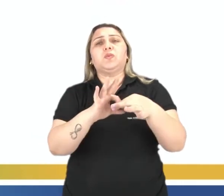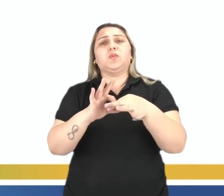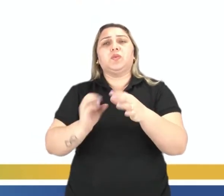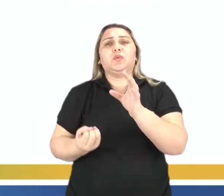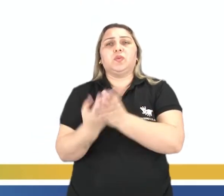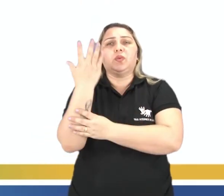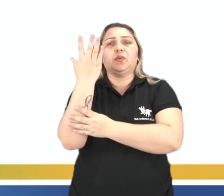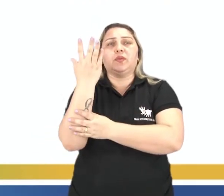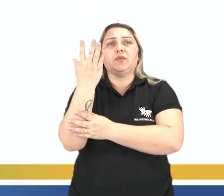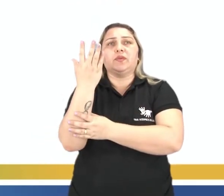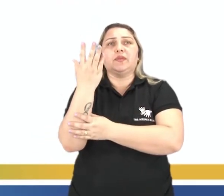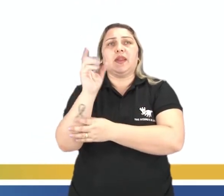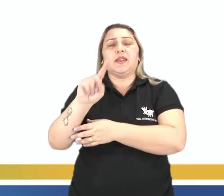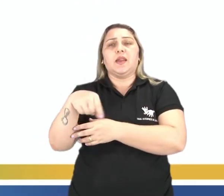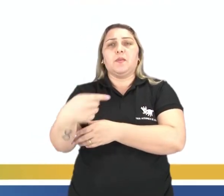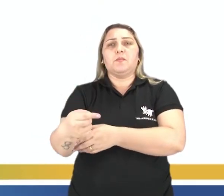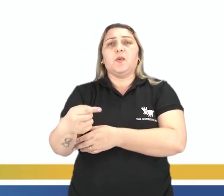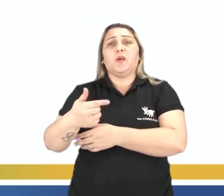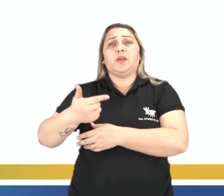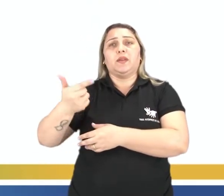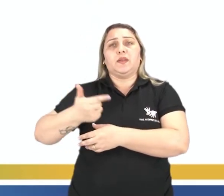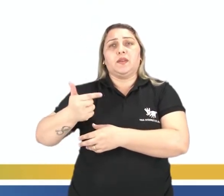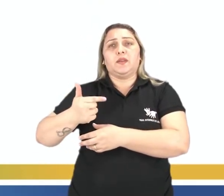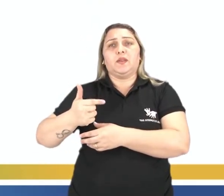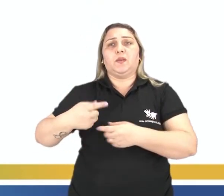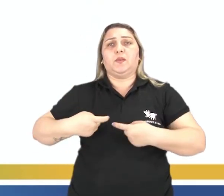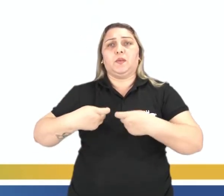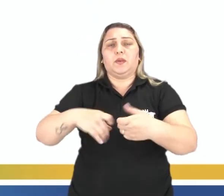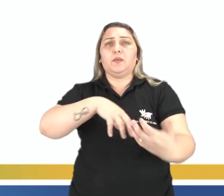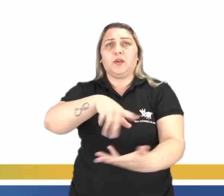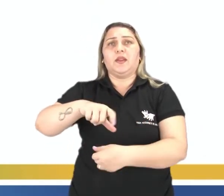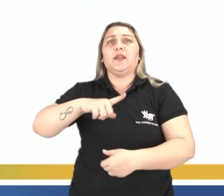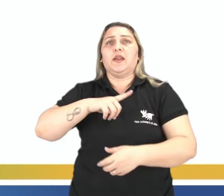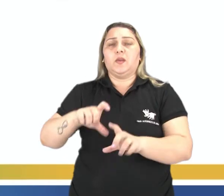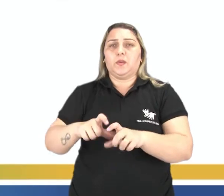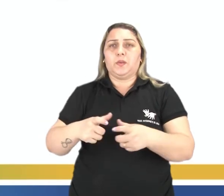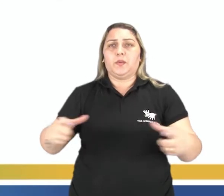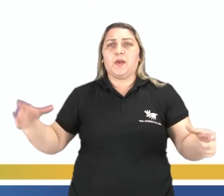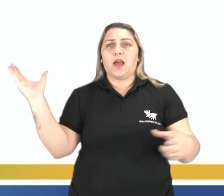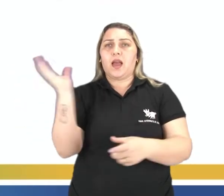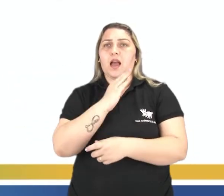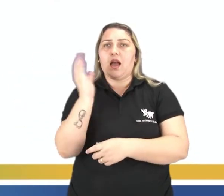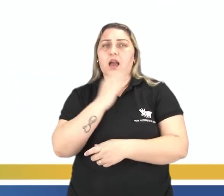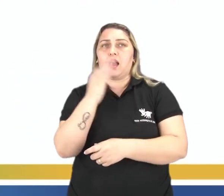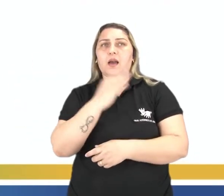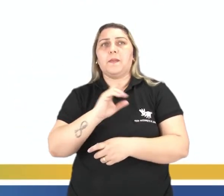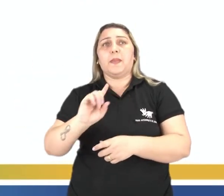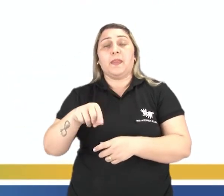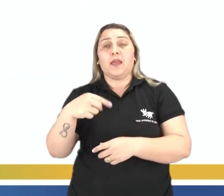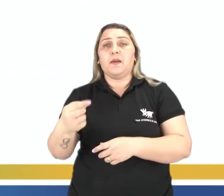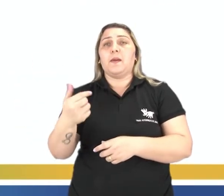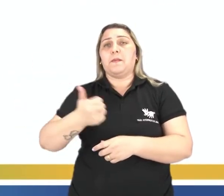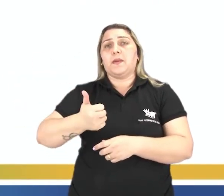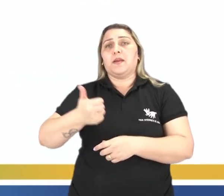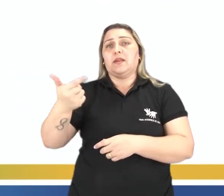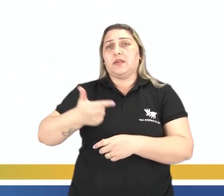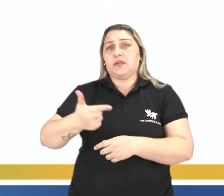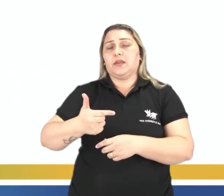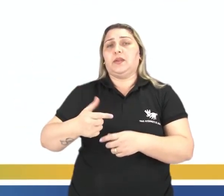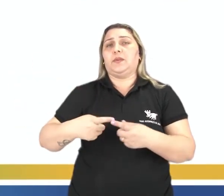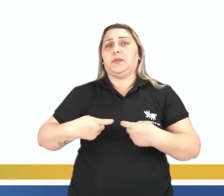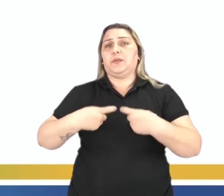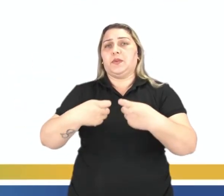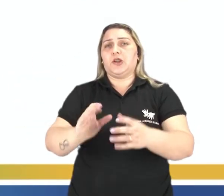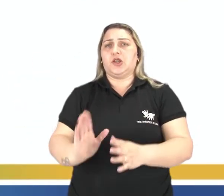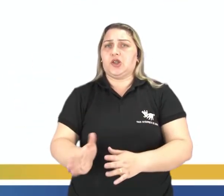ela surge? No pós-Segunda Guerra Mundial, houve um crescimento populacional acelerado. Então, após a Segunda Guerra